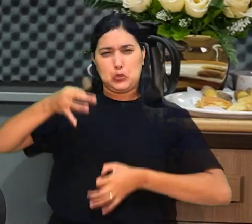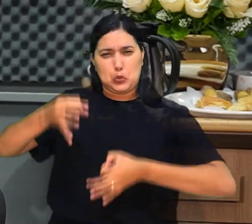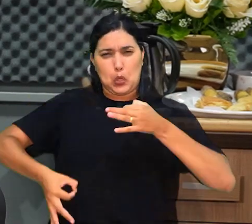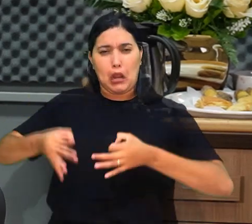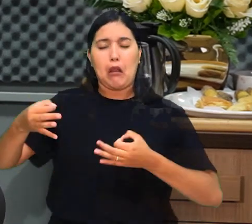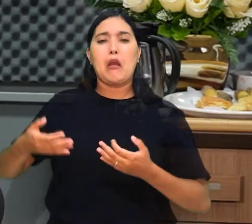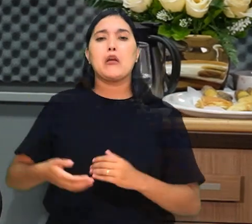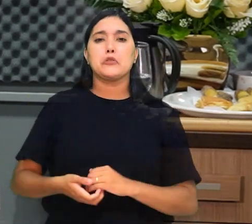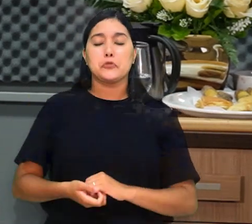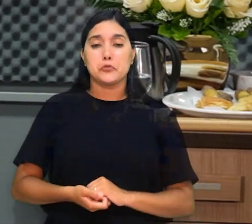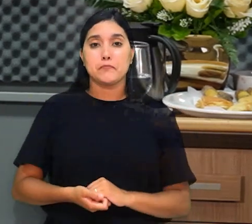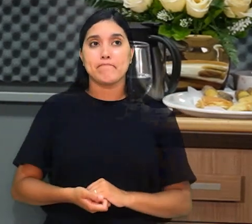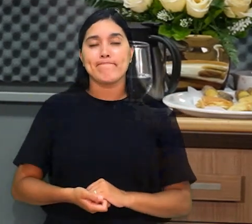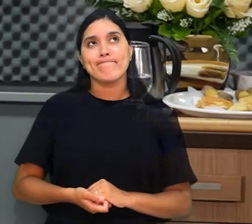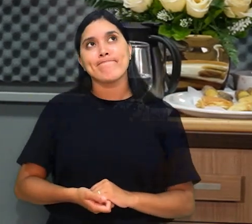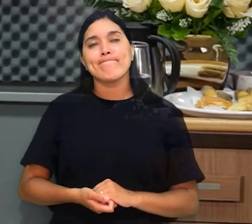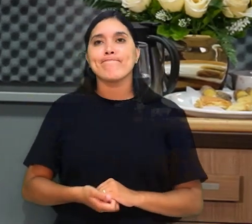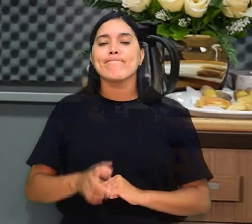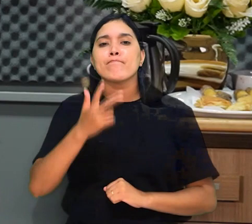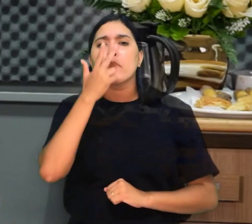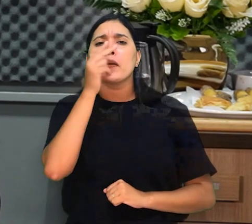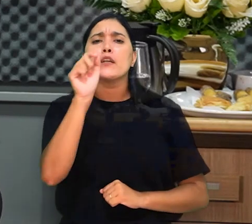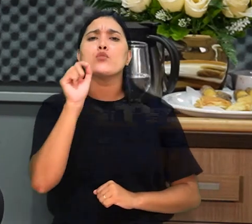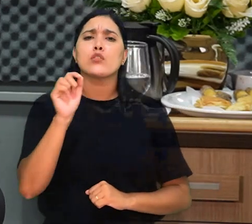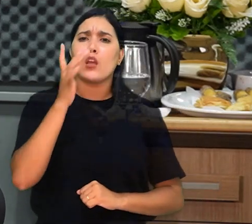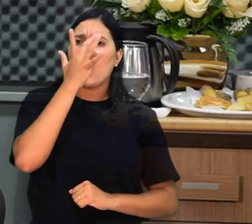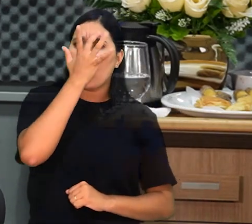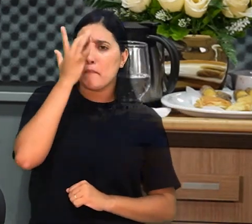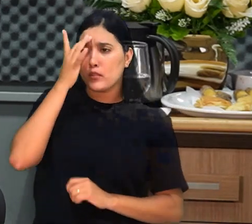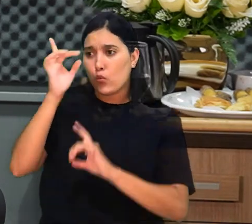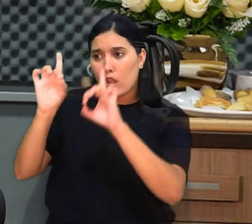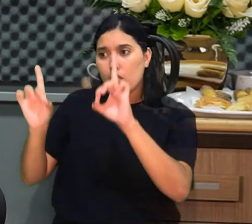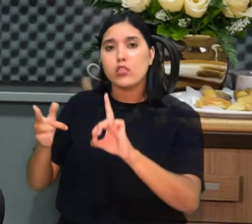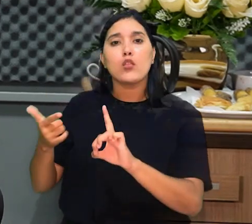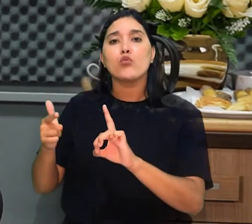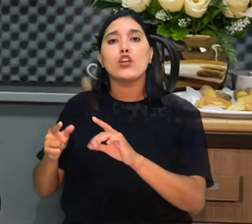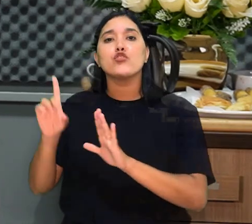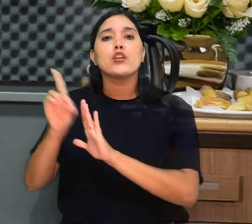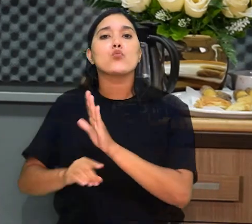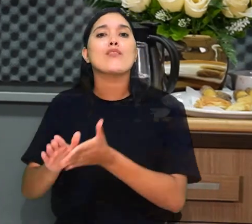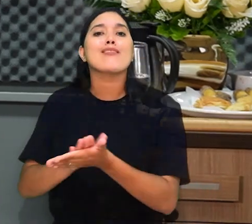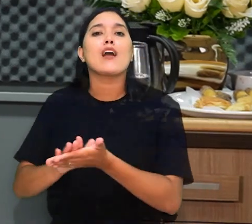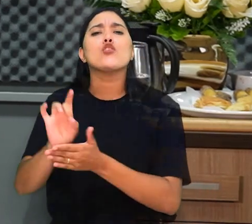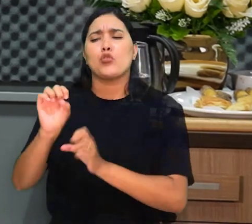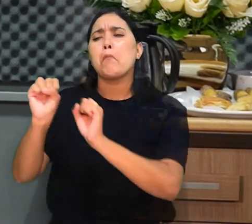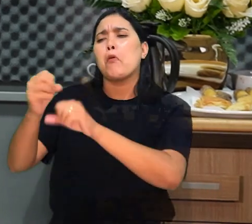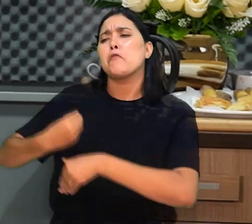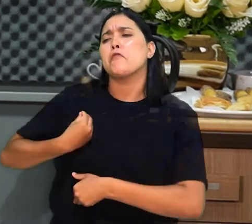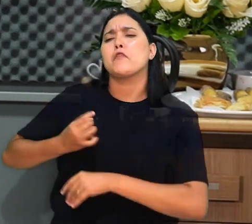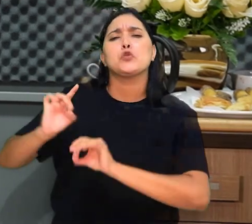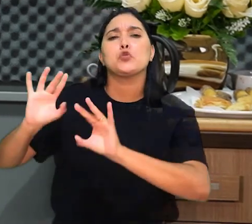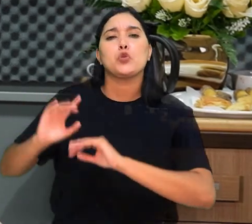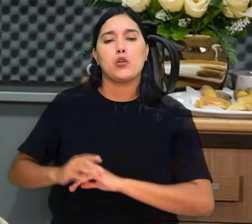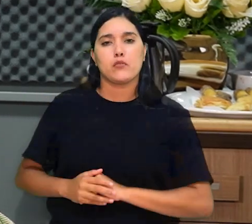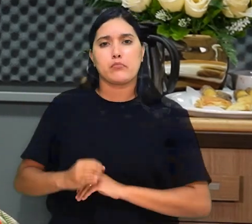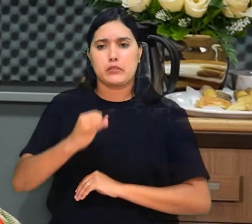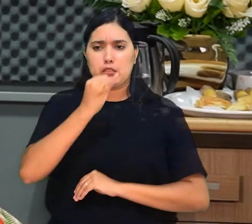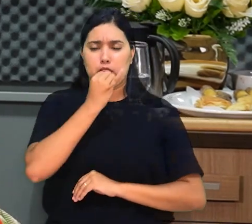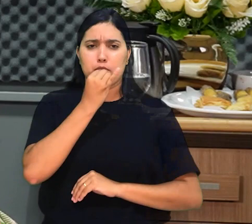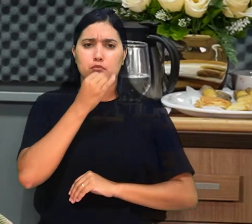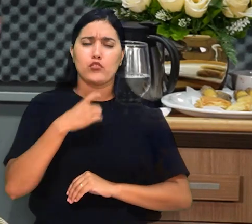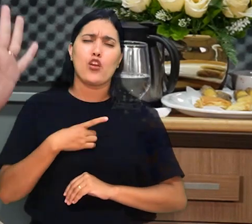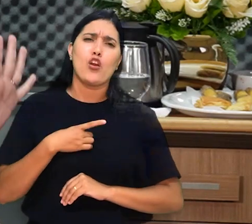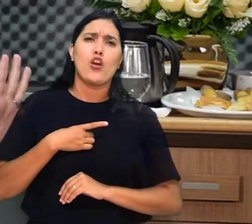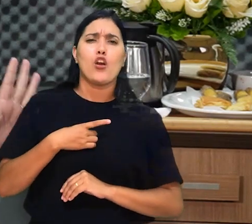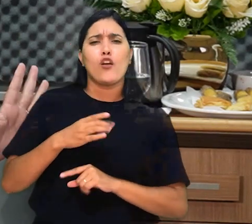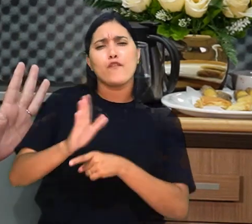de quanto assim foi difícil, o julgamento. Sabe assim, eu vou te ser bem sincera, é como se um deficiente não